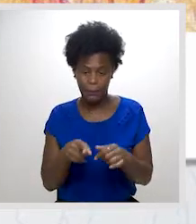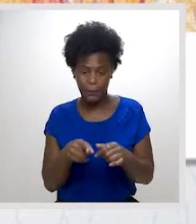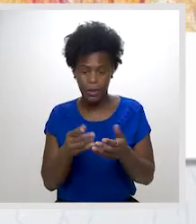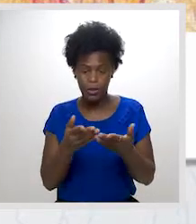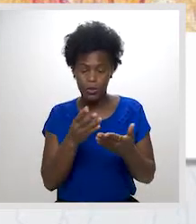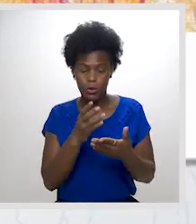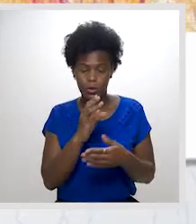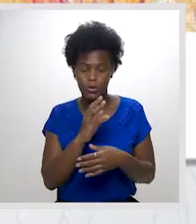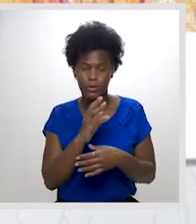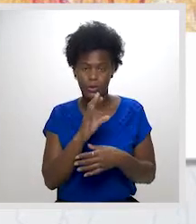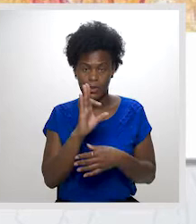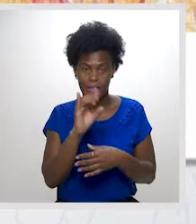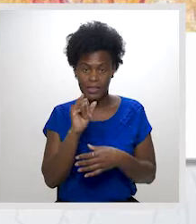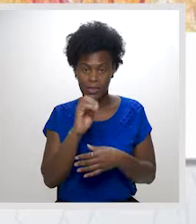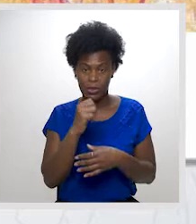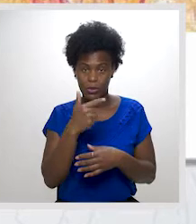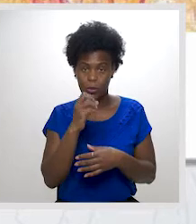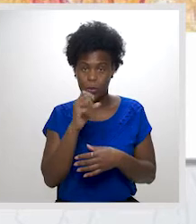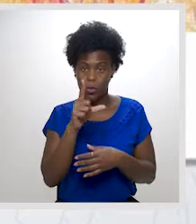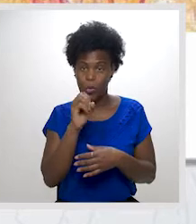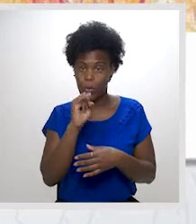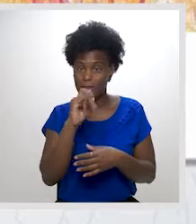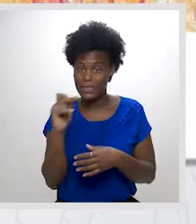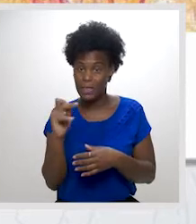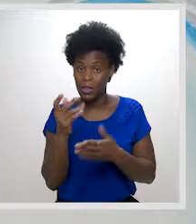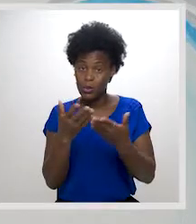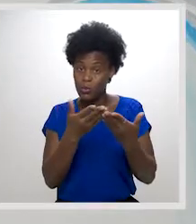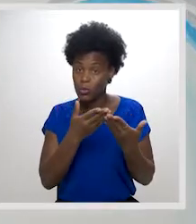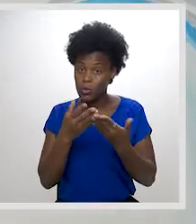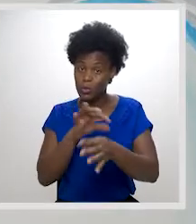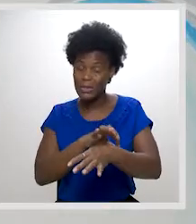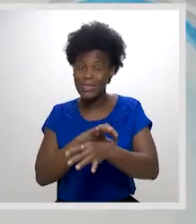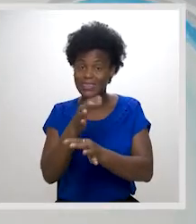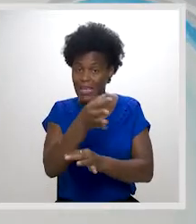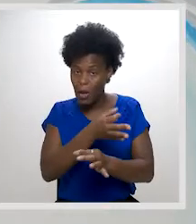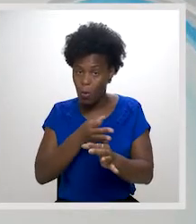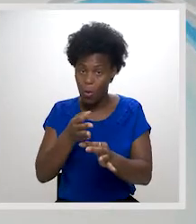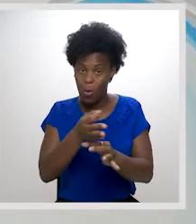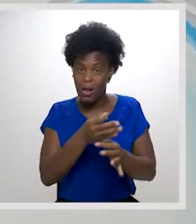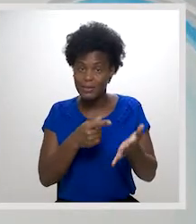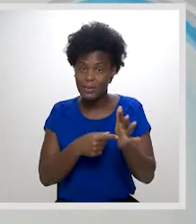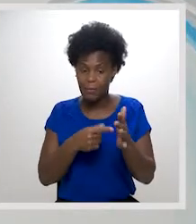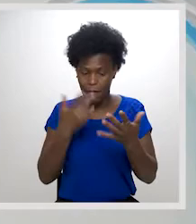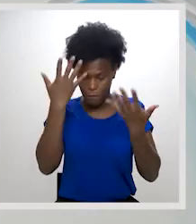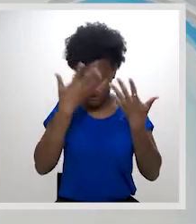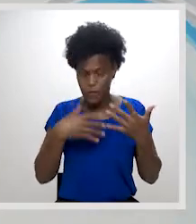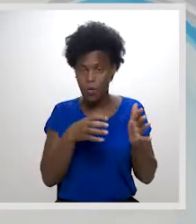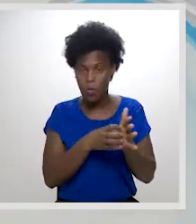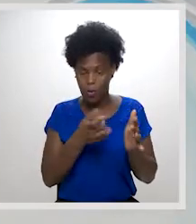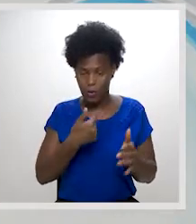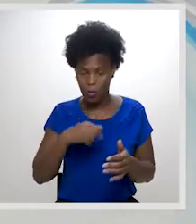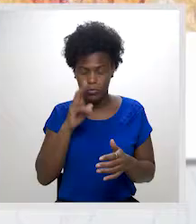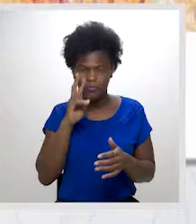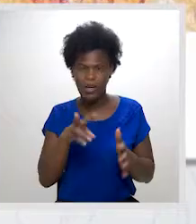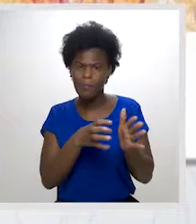aqui, histologia geralmente estuda os tecidos celulares. A nossa figura, não